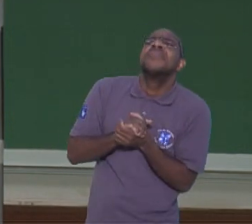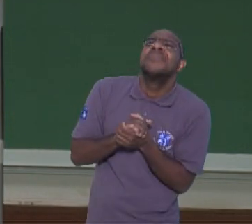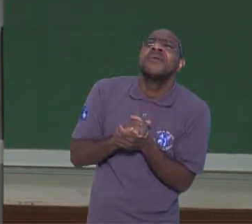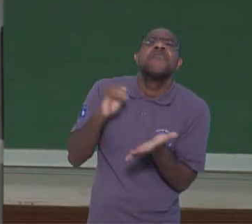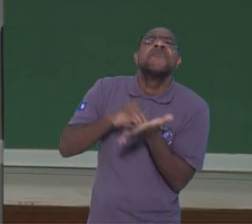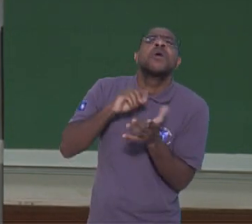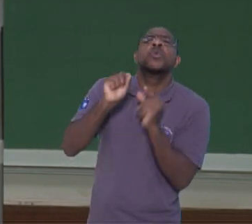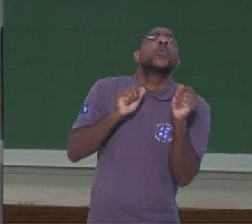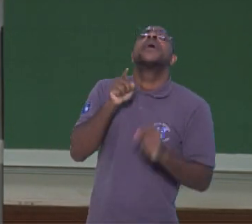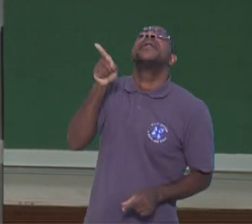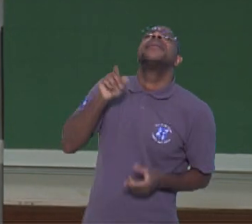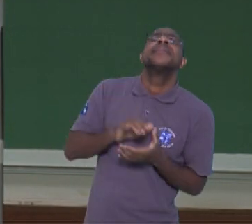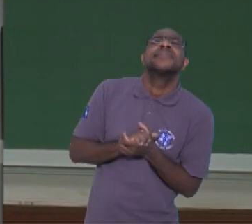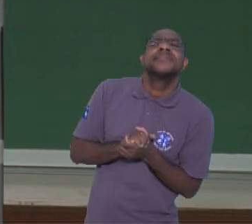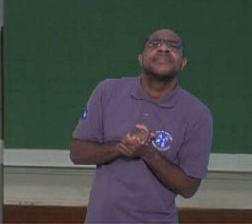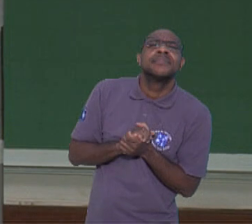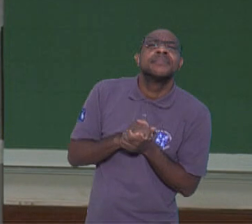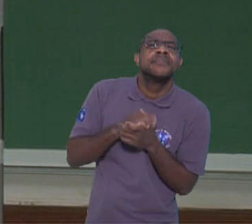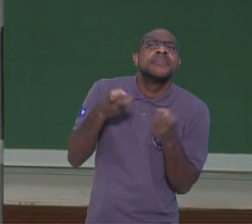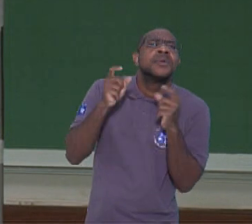está faltando aí?